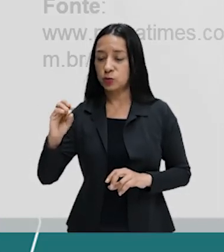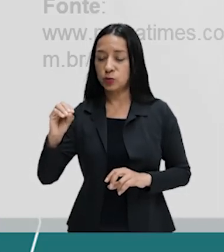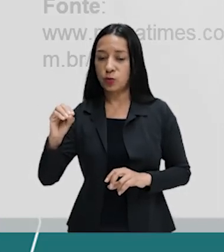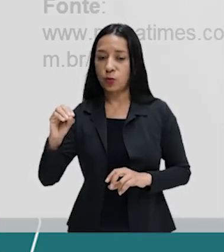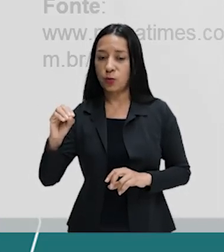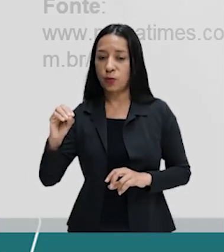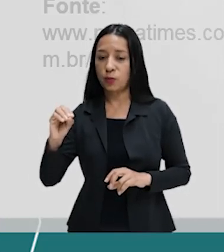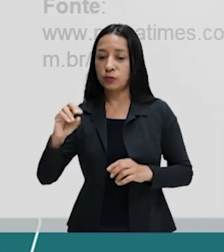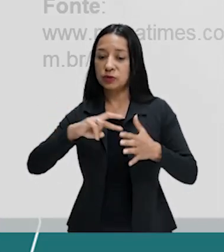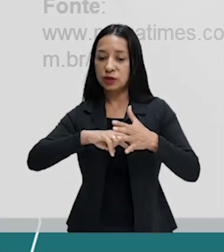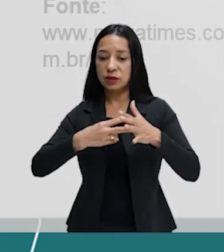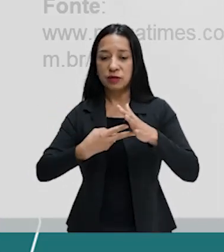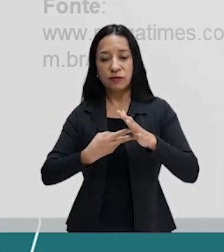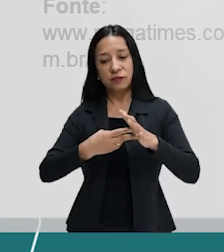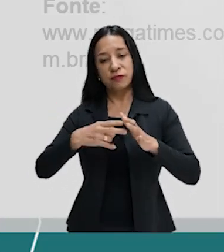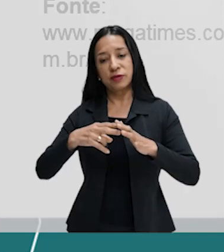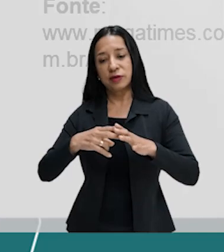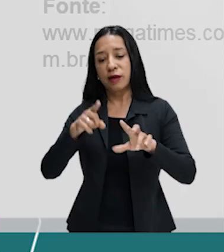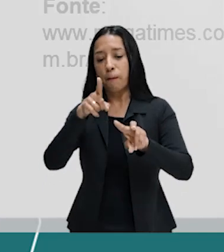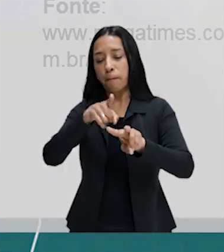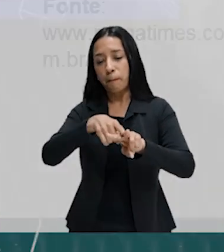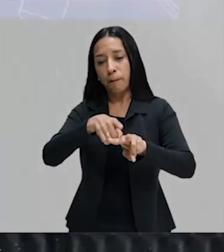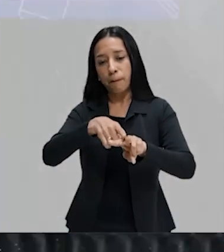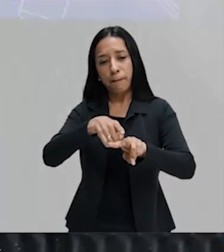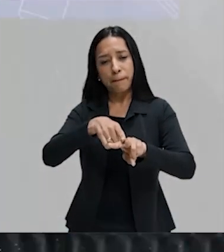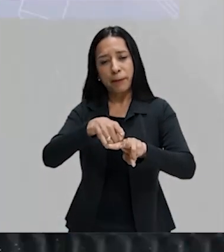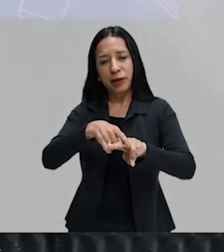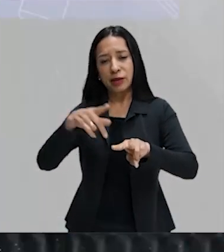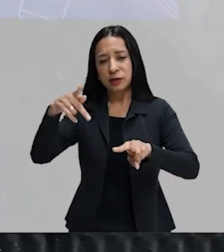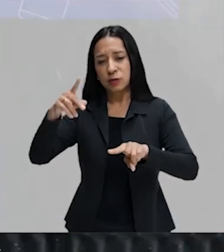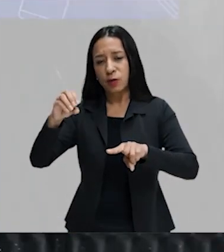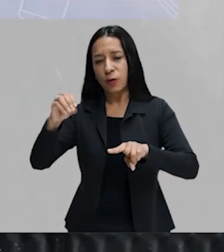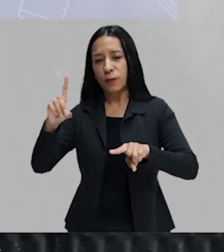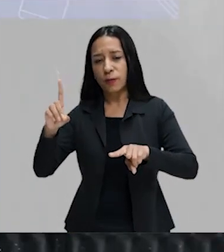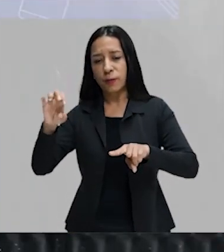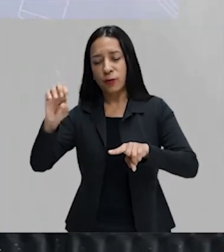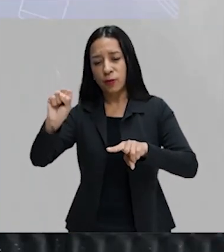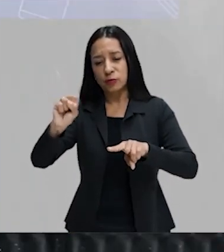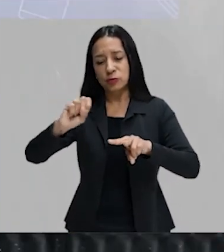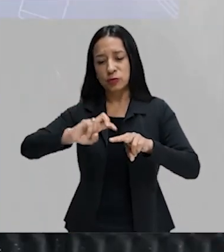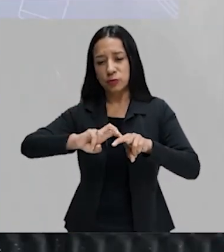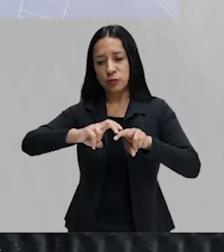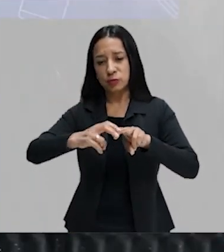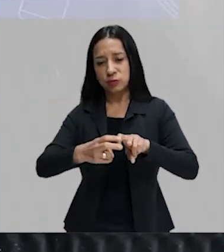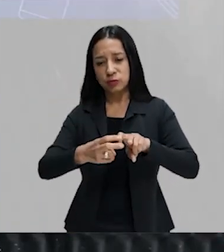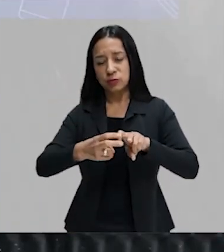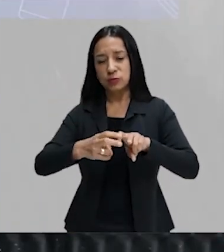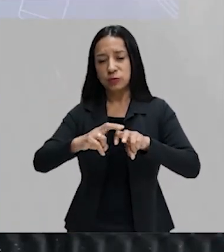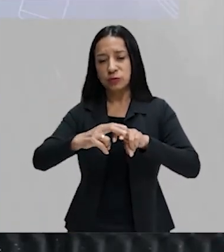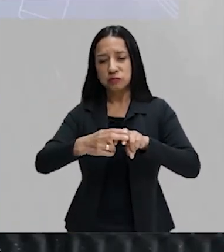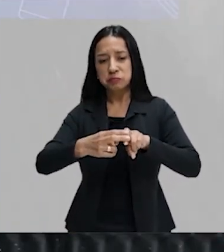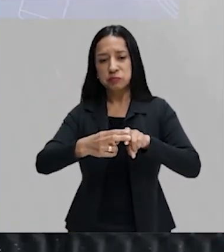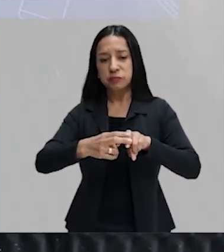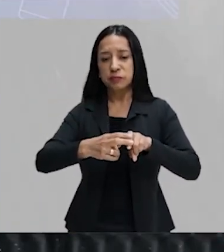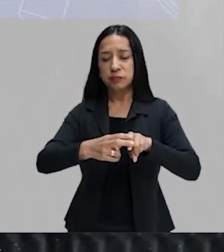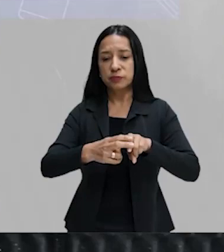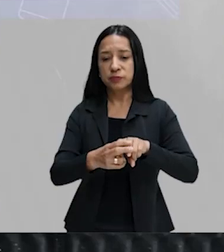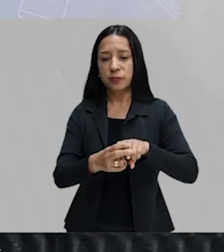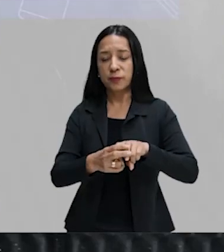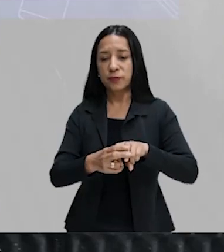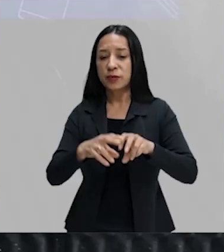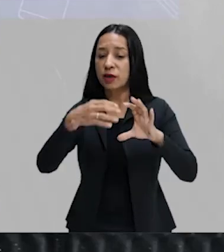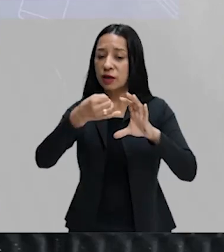E podes significa pés, pés articulados, né? Eles têm uma característica que é justamente essa